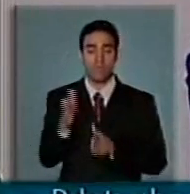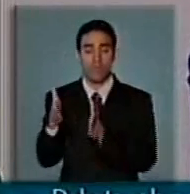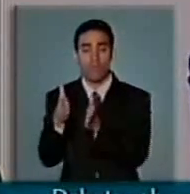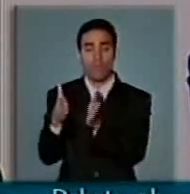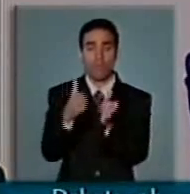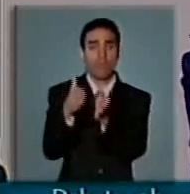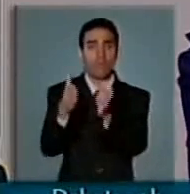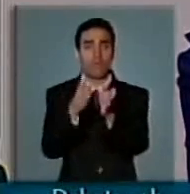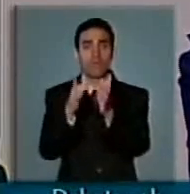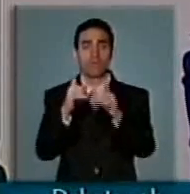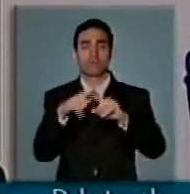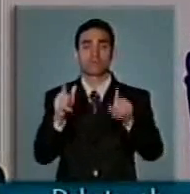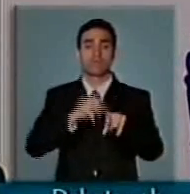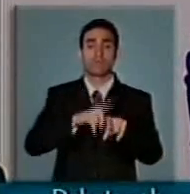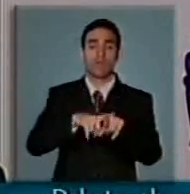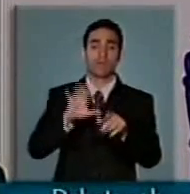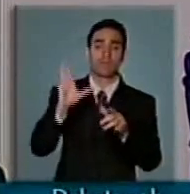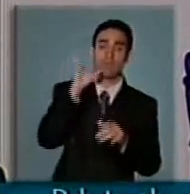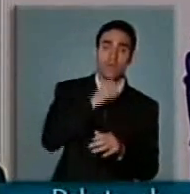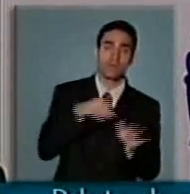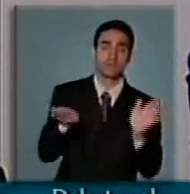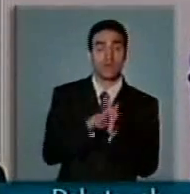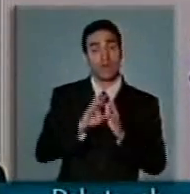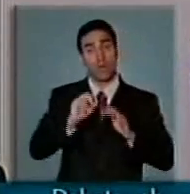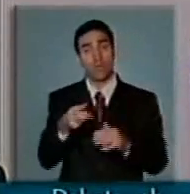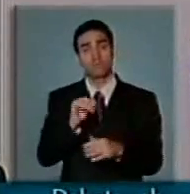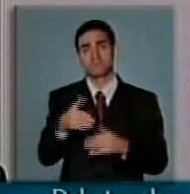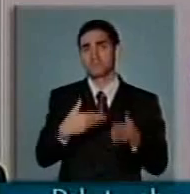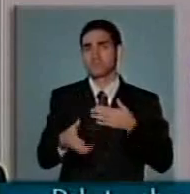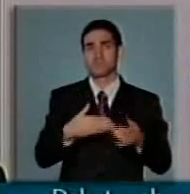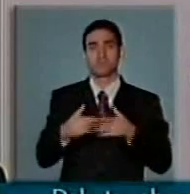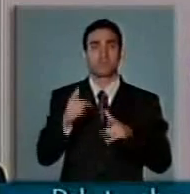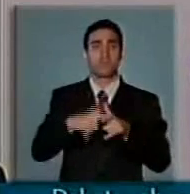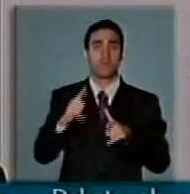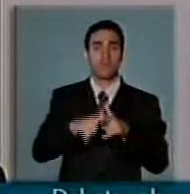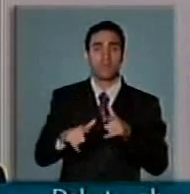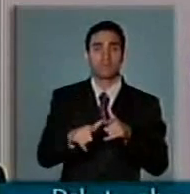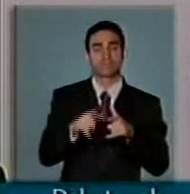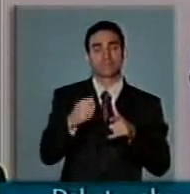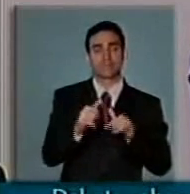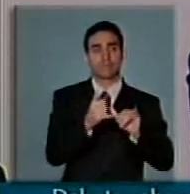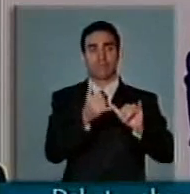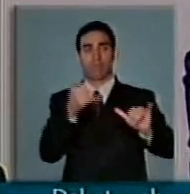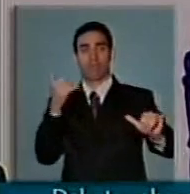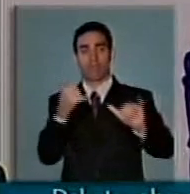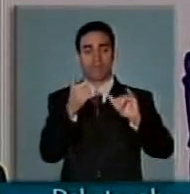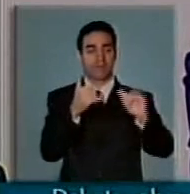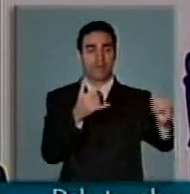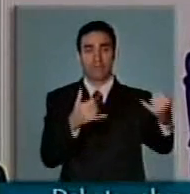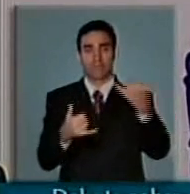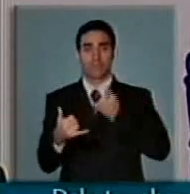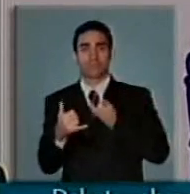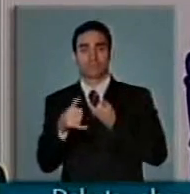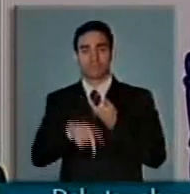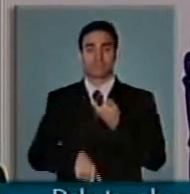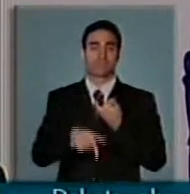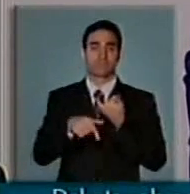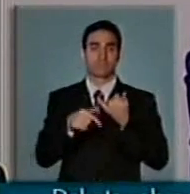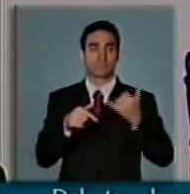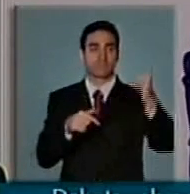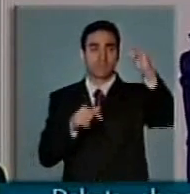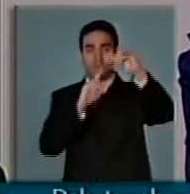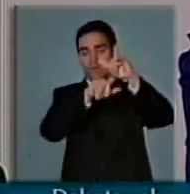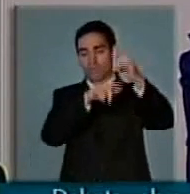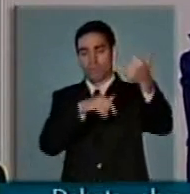é a sua estimada, ou se ele tem algum problema, qualquer que seja. Porque o controlador, ele às vezes pode